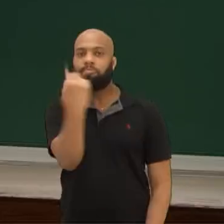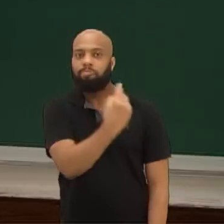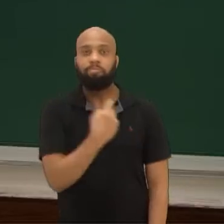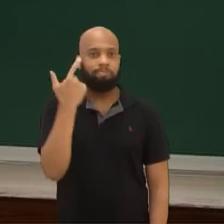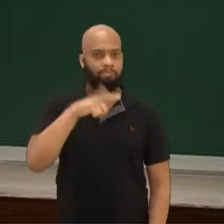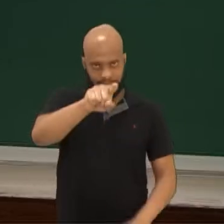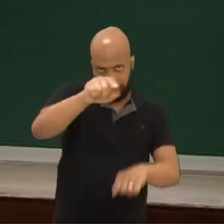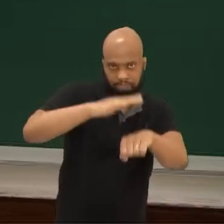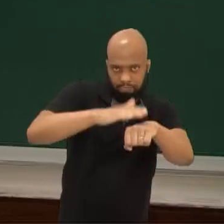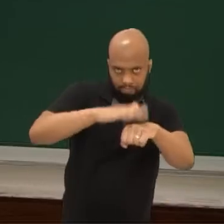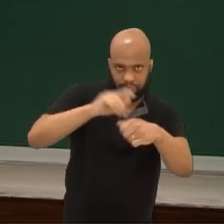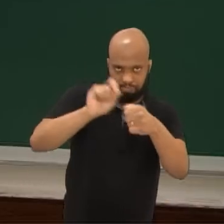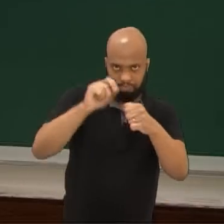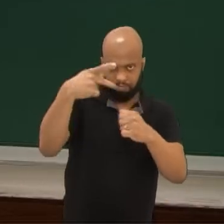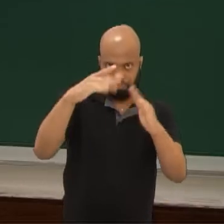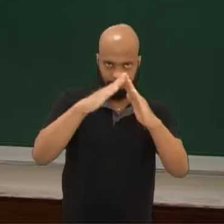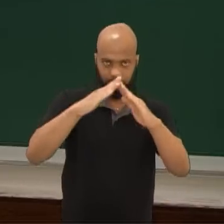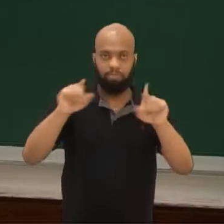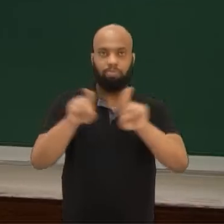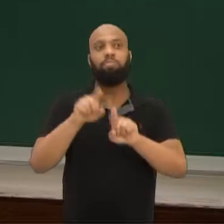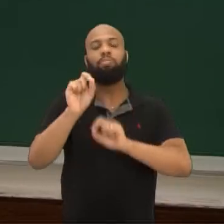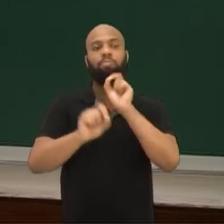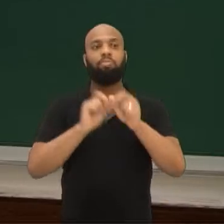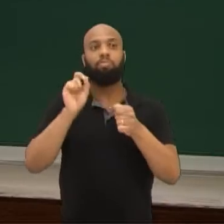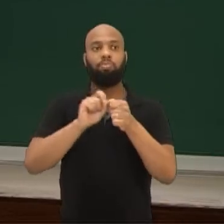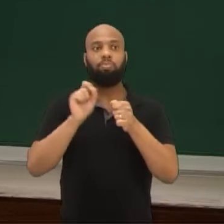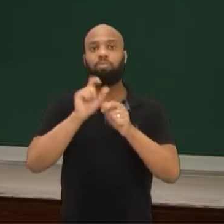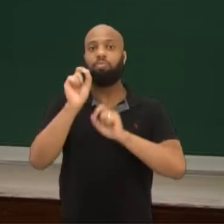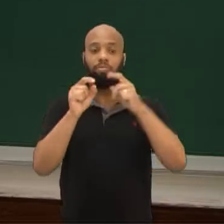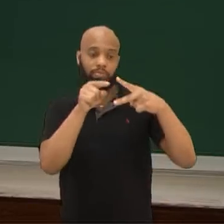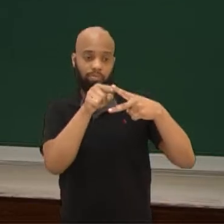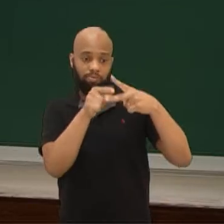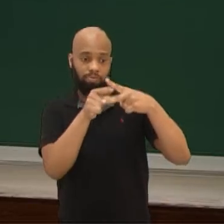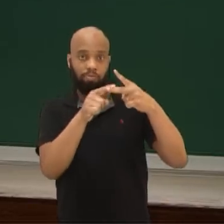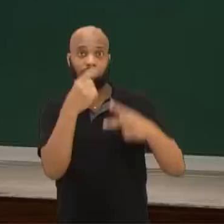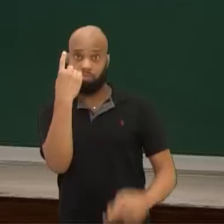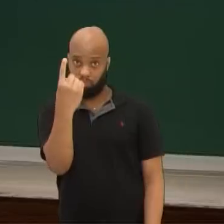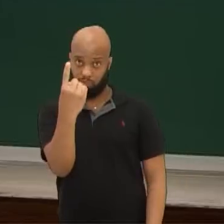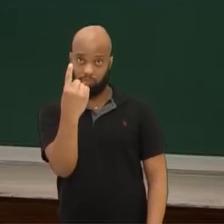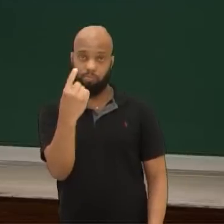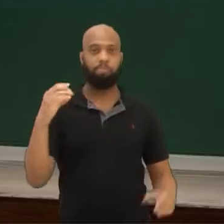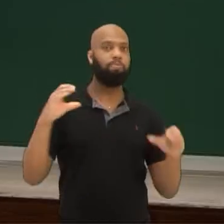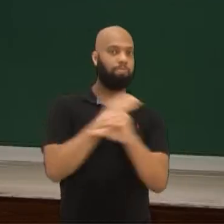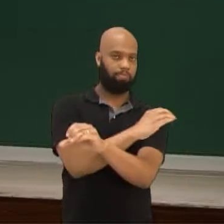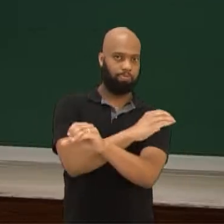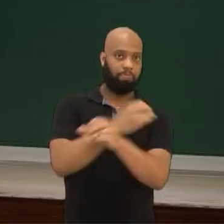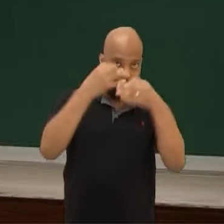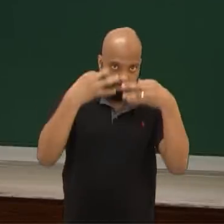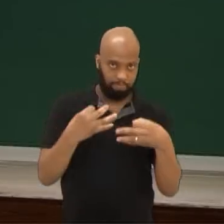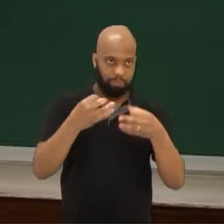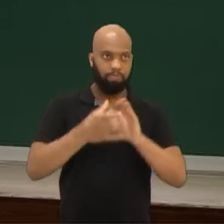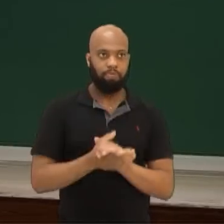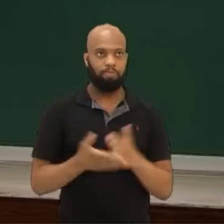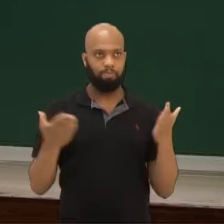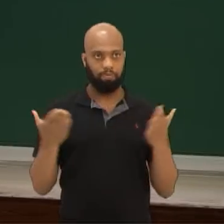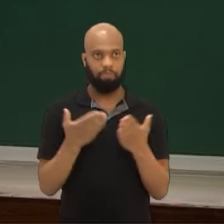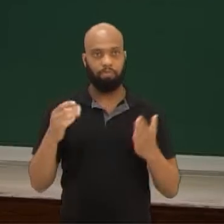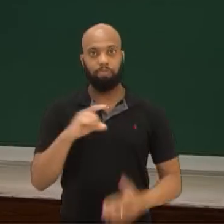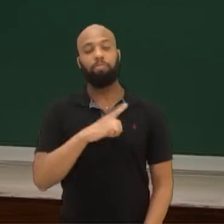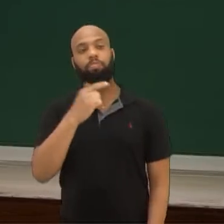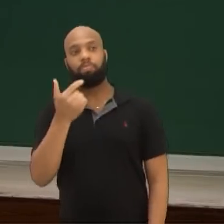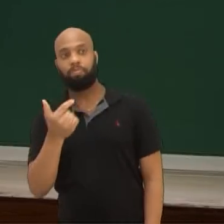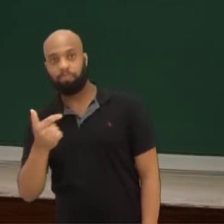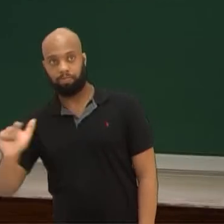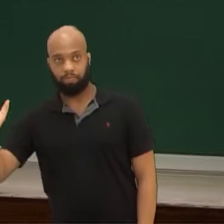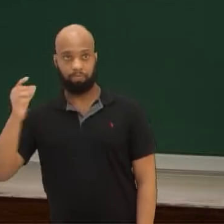fez, que você fez aí em casa e a prof fez aqui, o ângulo de uma volta completa. Certo? Agora vamos para o